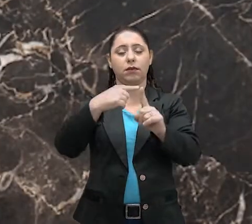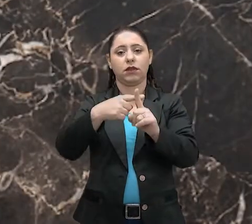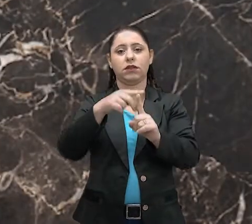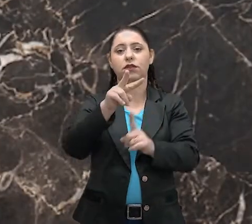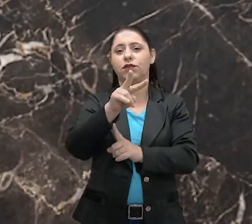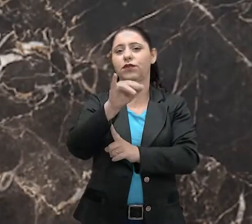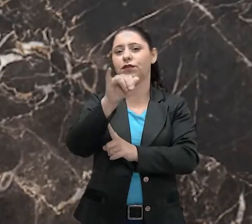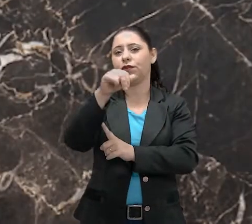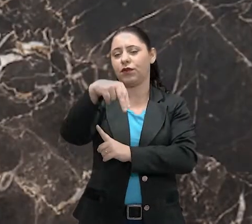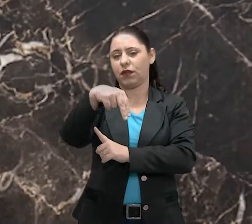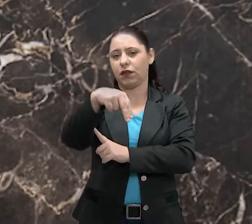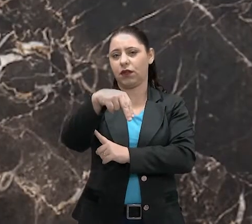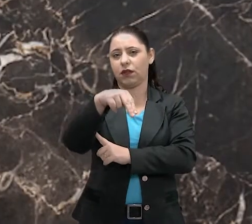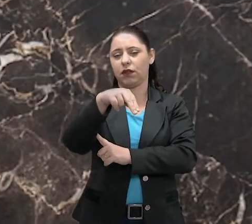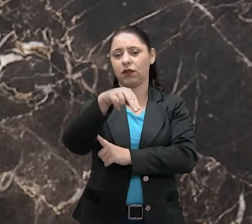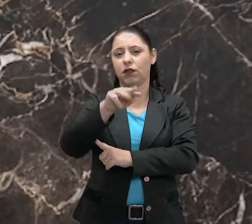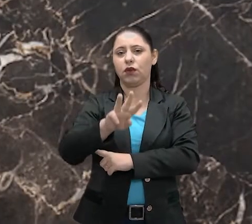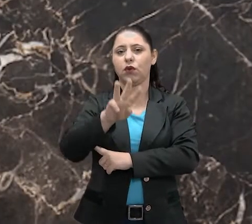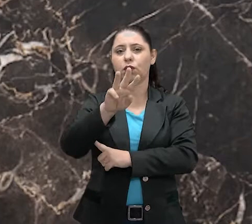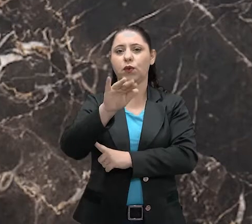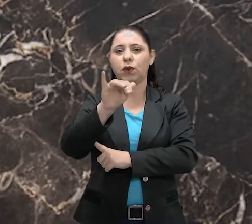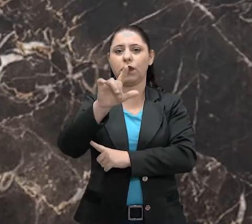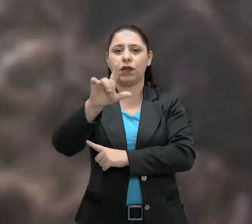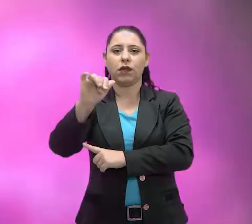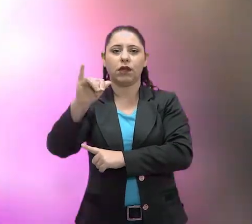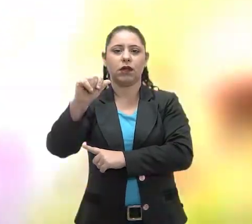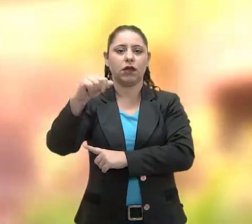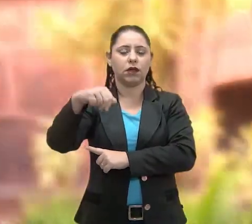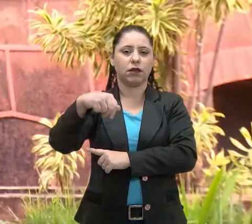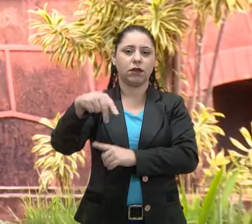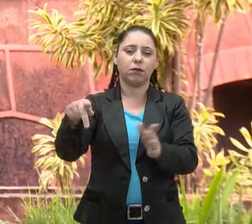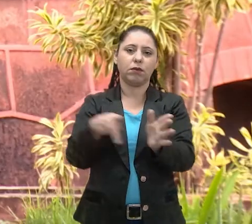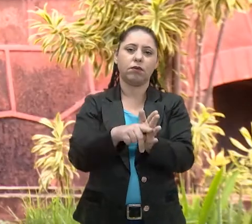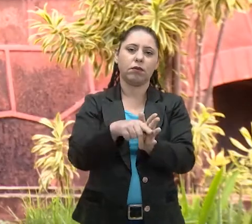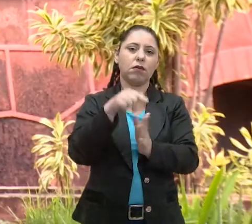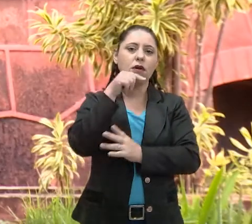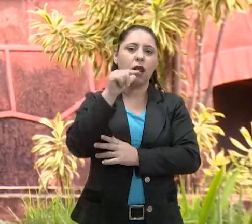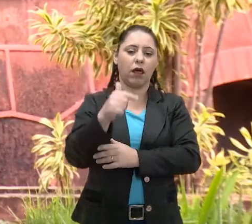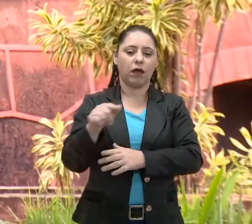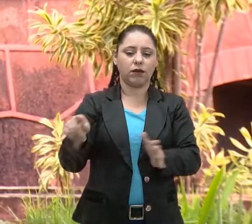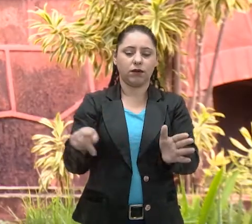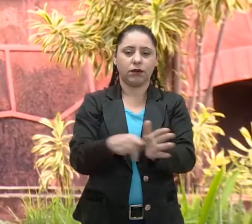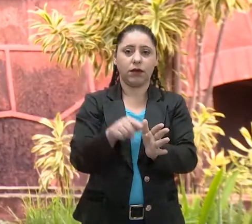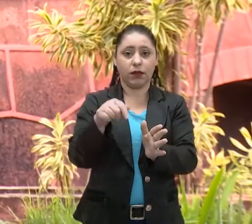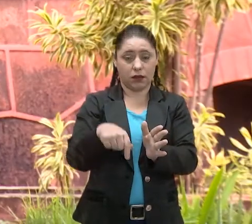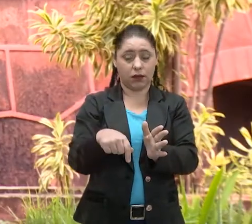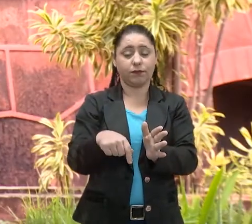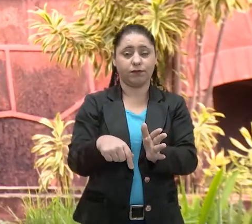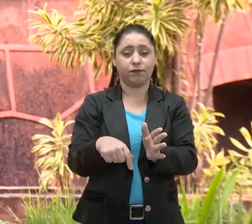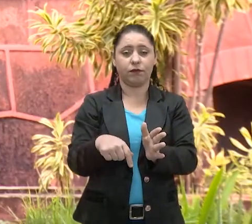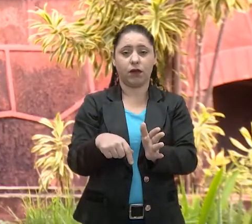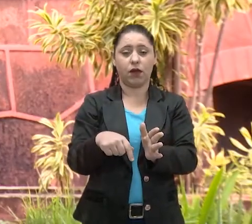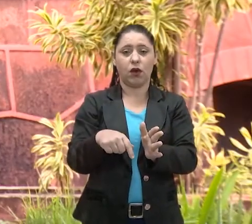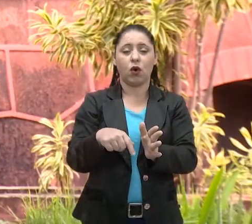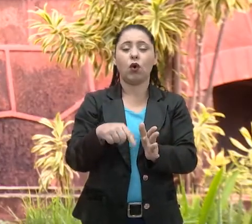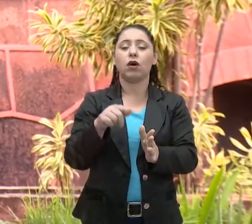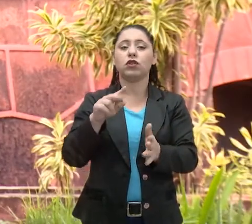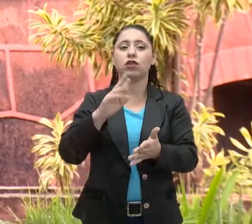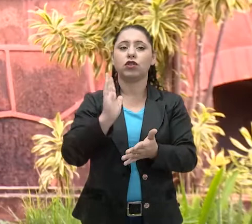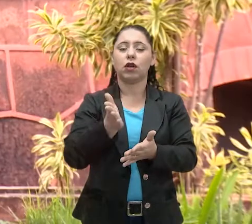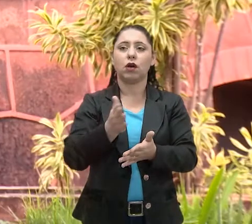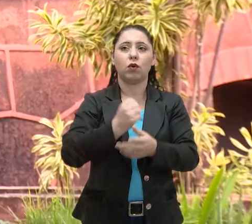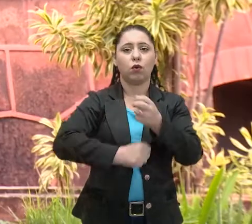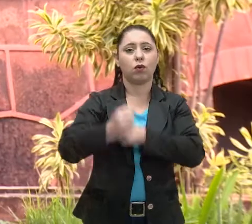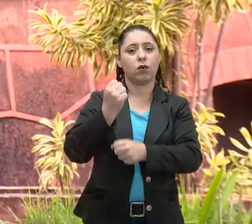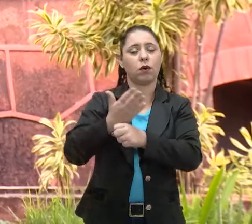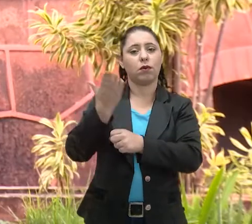William. É um mapeamento a respeito desse tipo de literatura aqui no estado, né? Já no ano passado você publicou o seu livro